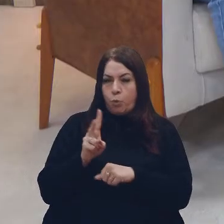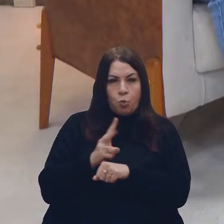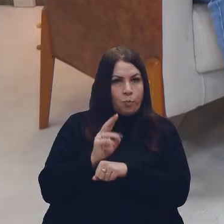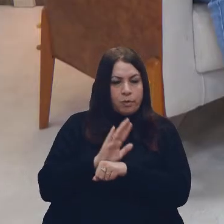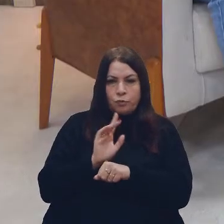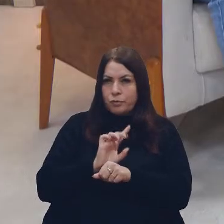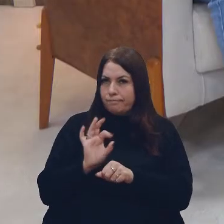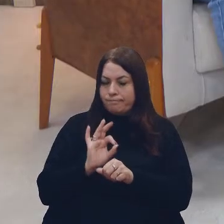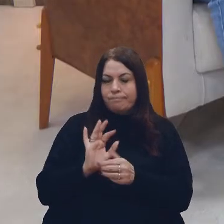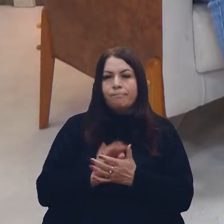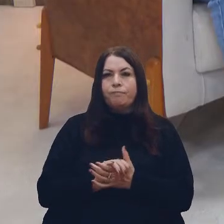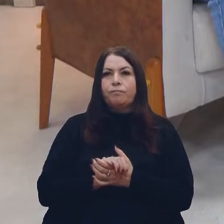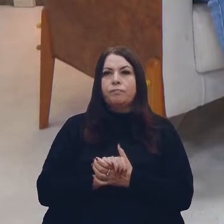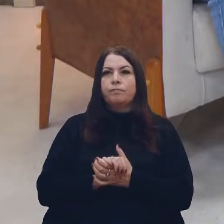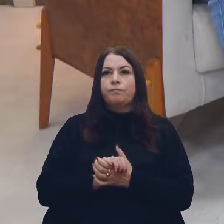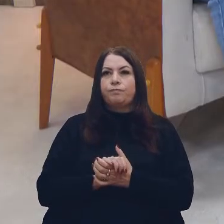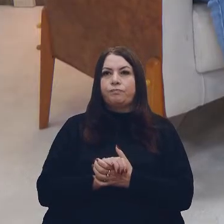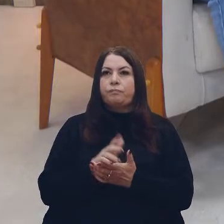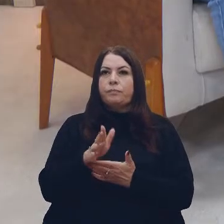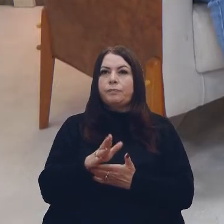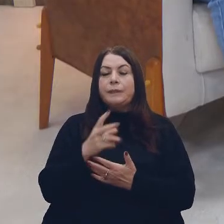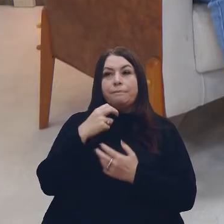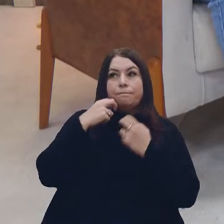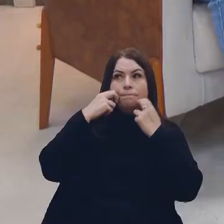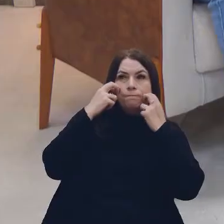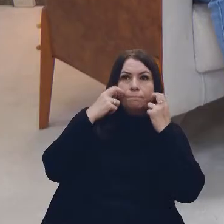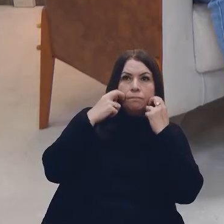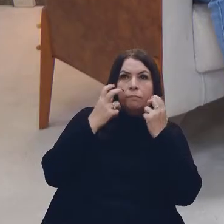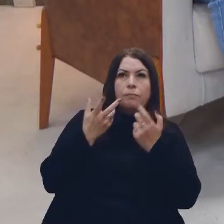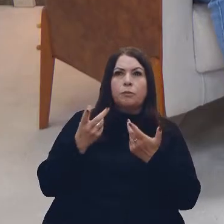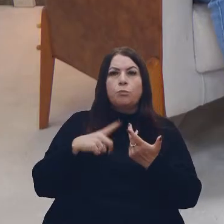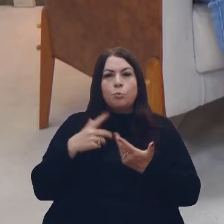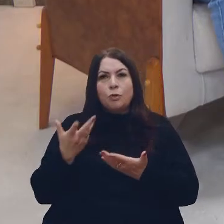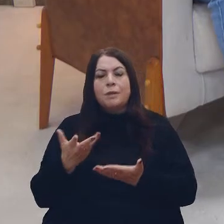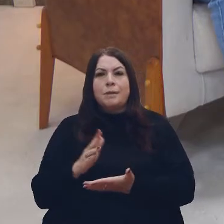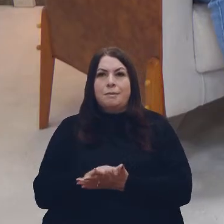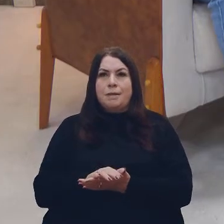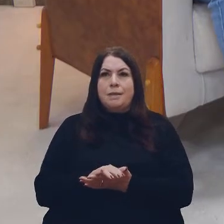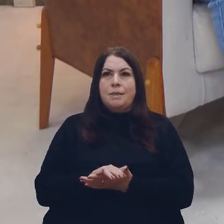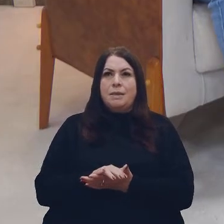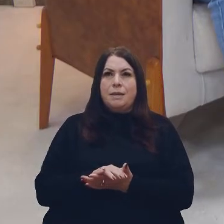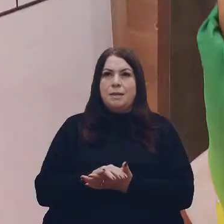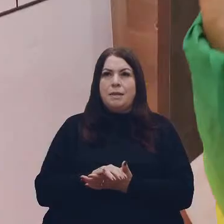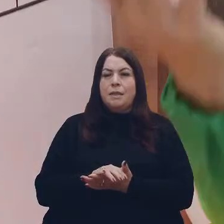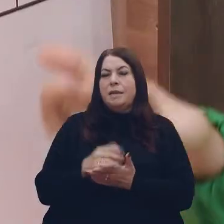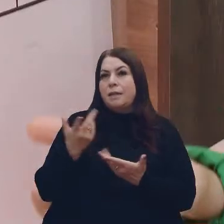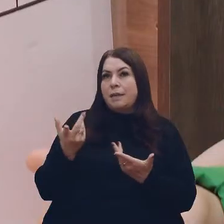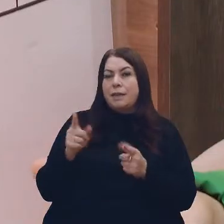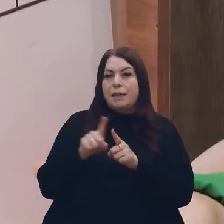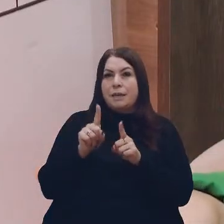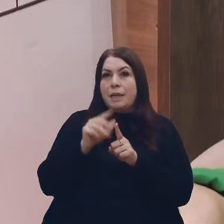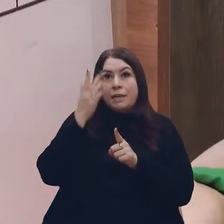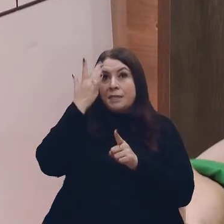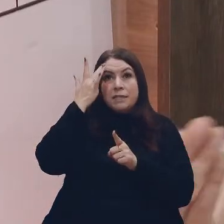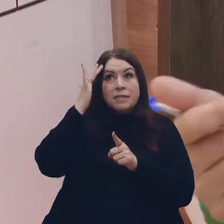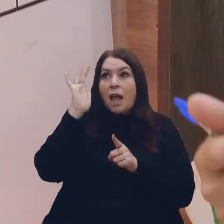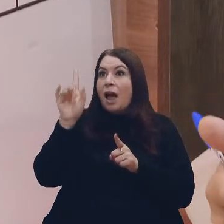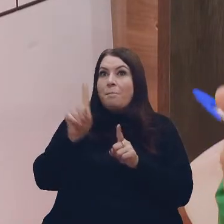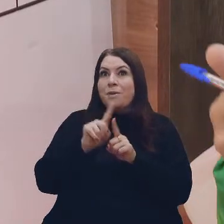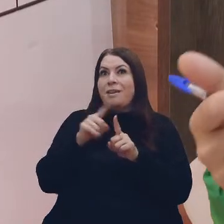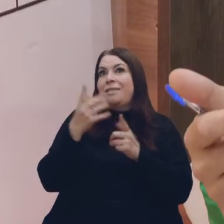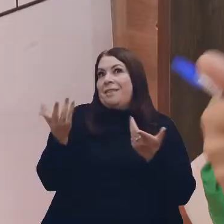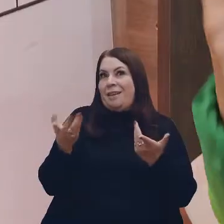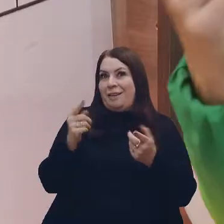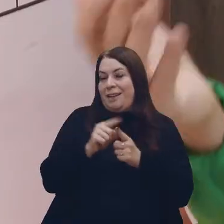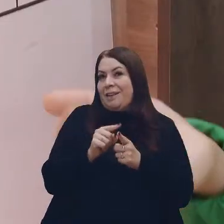procura ajuda, fica muito envergonhado por ter uma patologia, muitas vezes nem sabe que tem uma patologia,